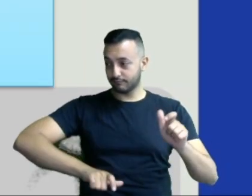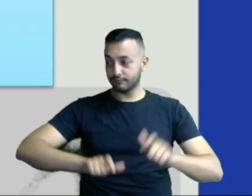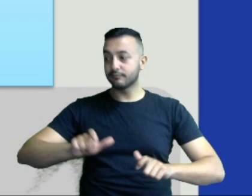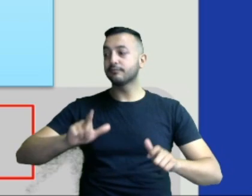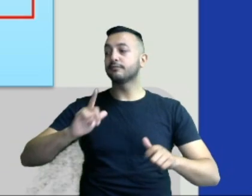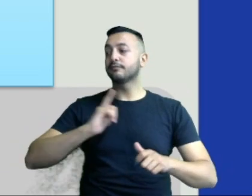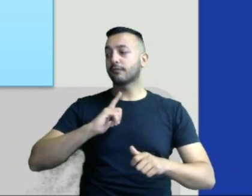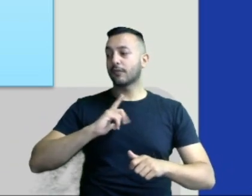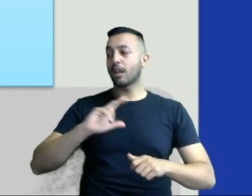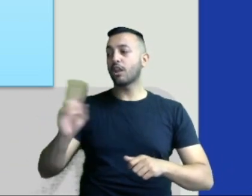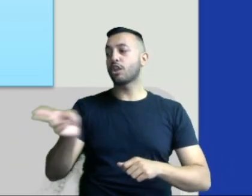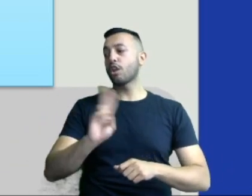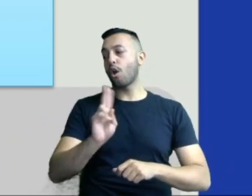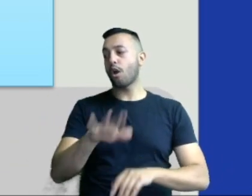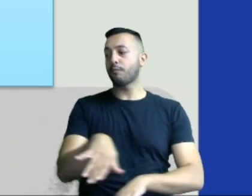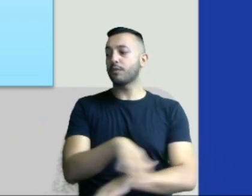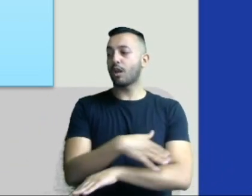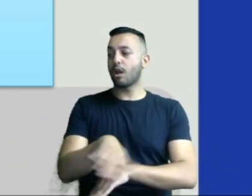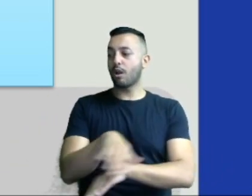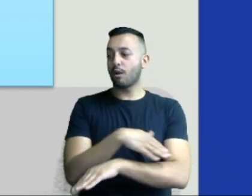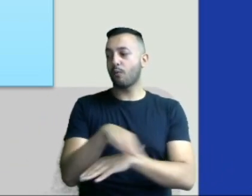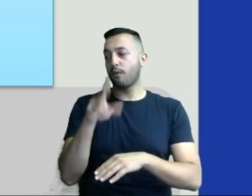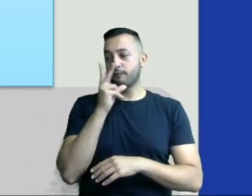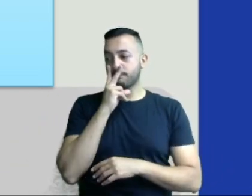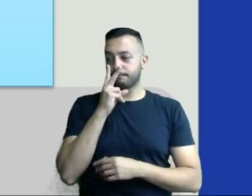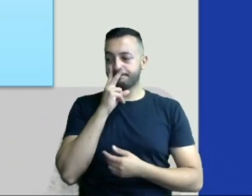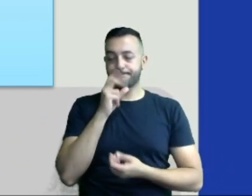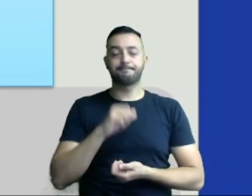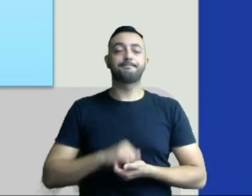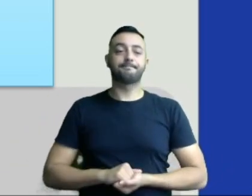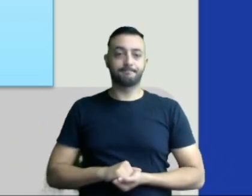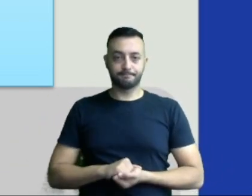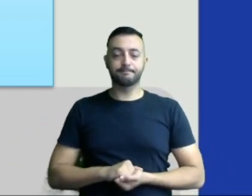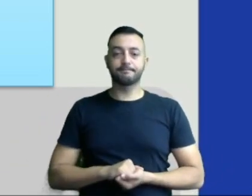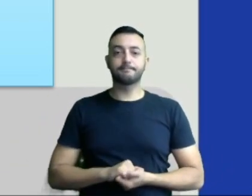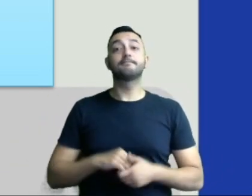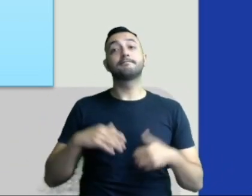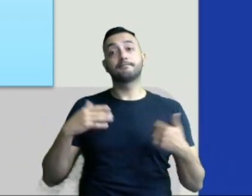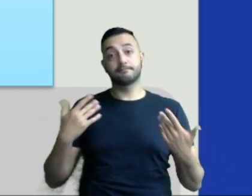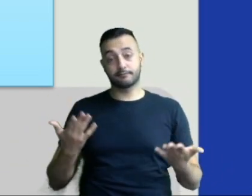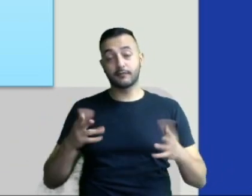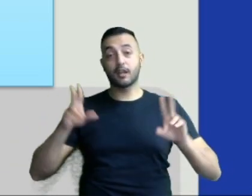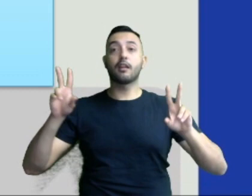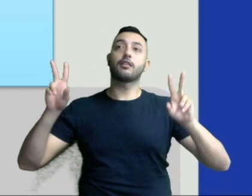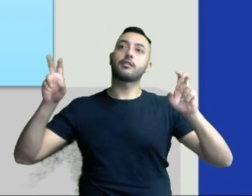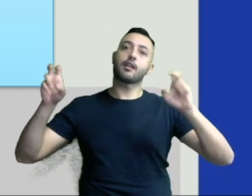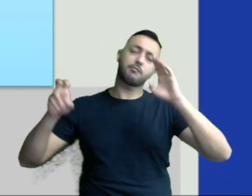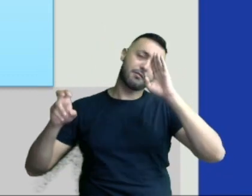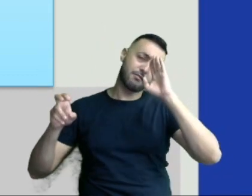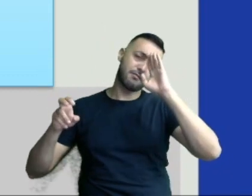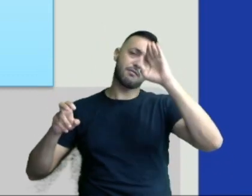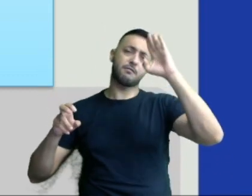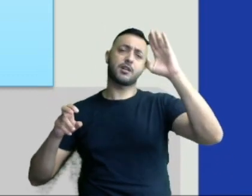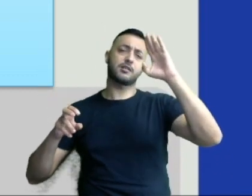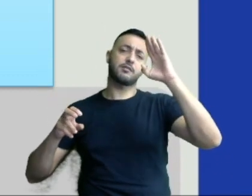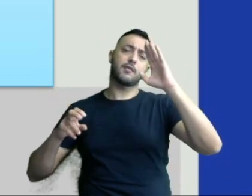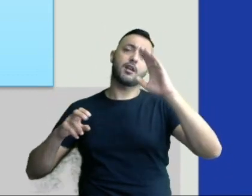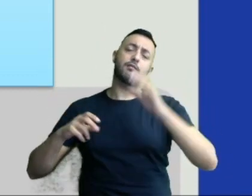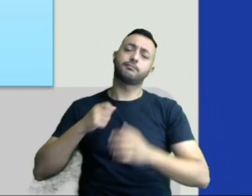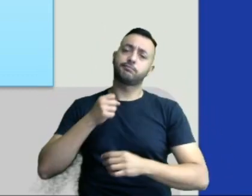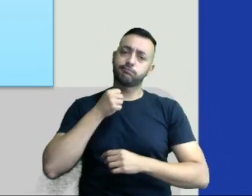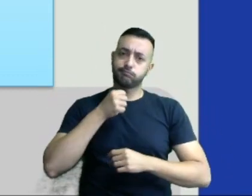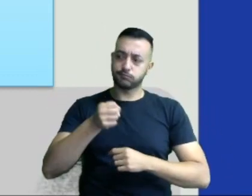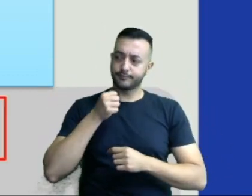deram nomes aos caminhos de Vitória de Santo Antão. Então, essa é a manchete principal da nossa